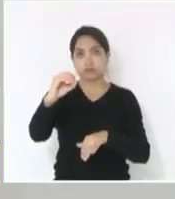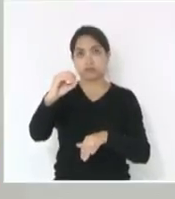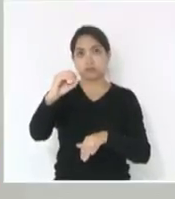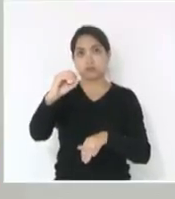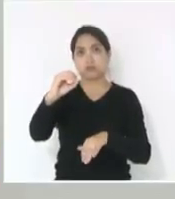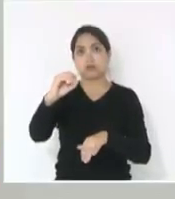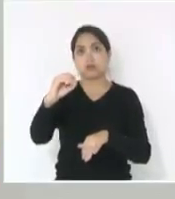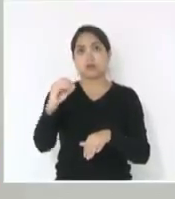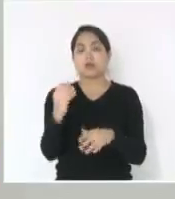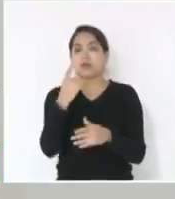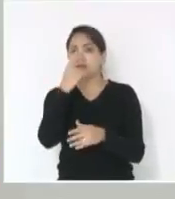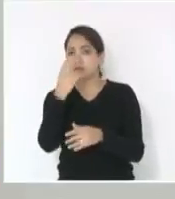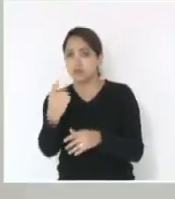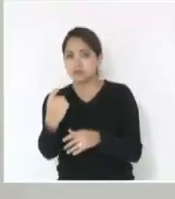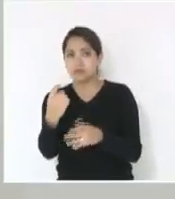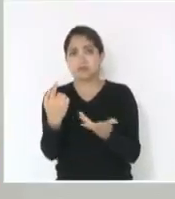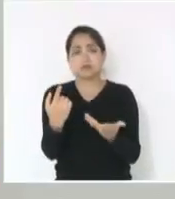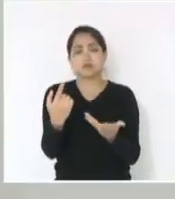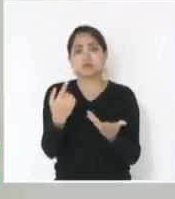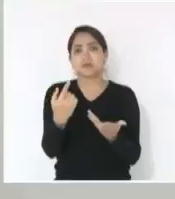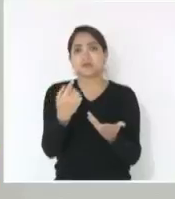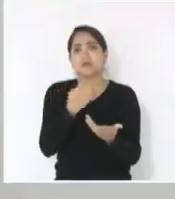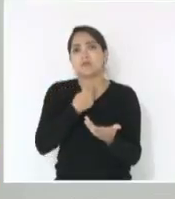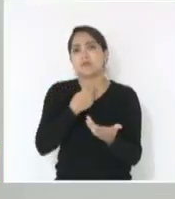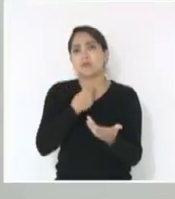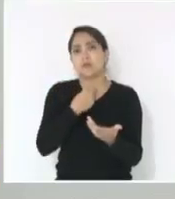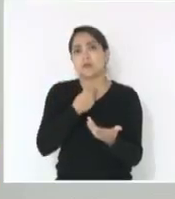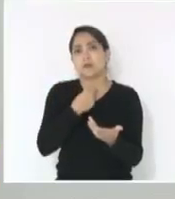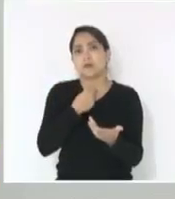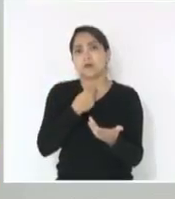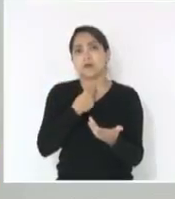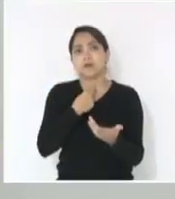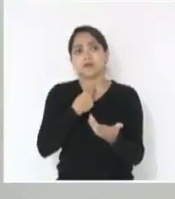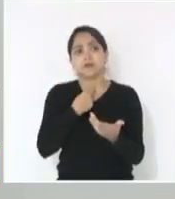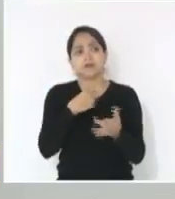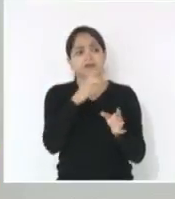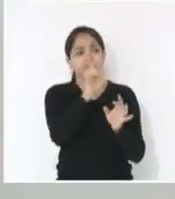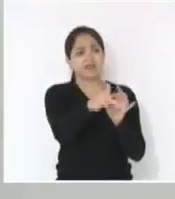Esses resíduos não podem mais irem até os lixões